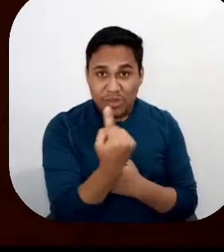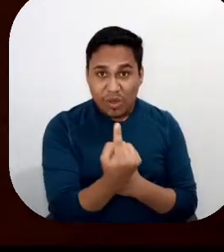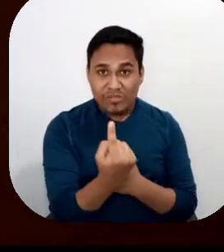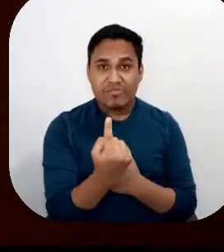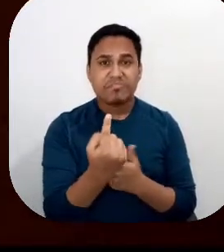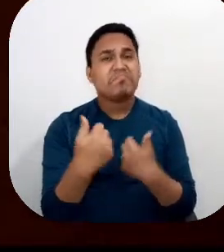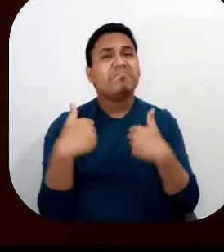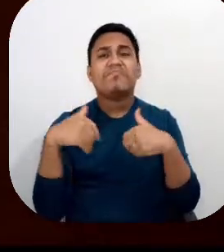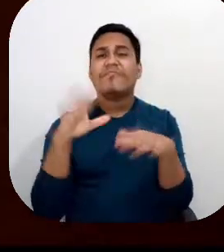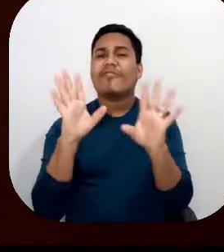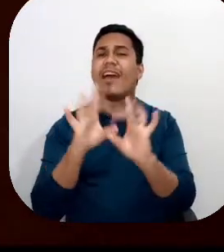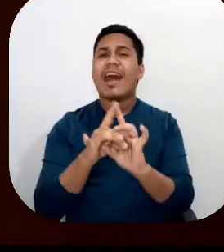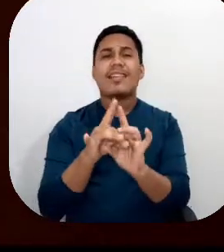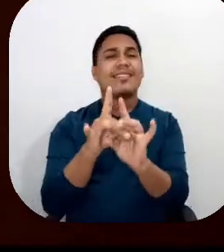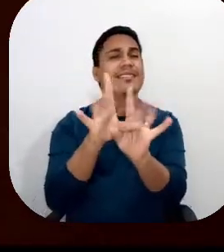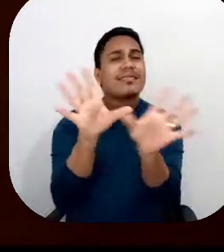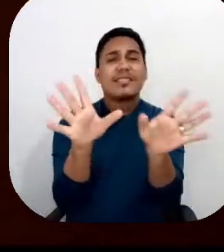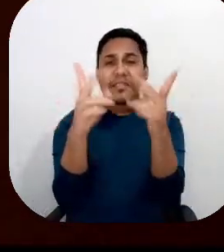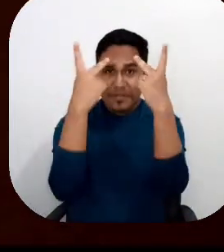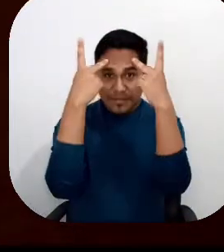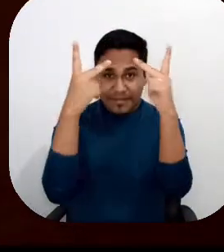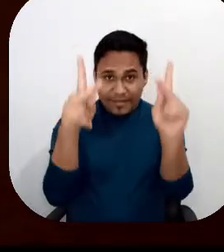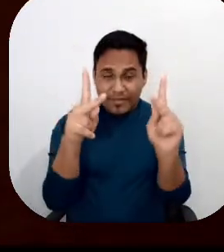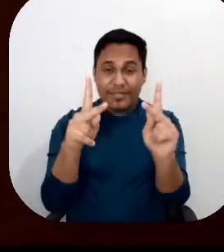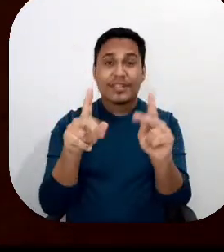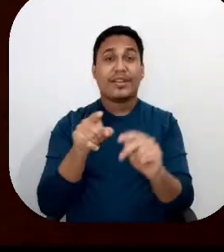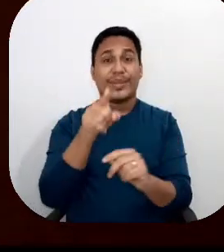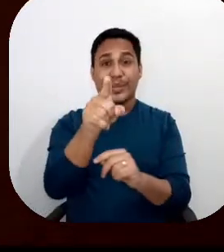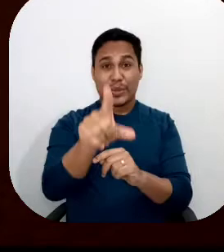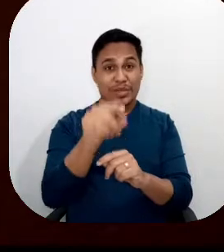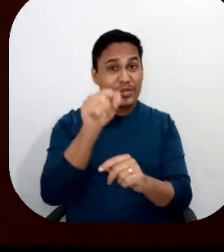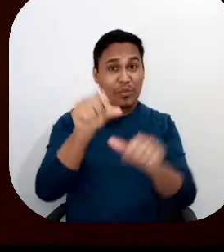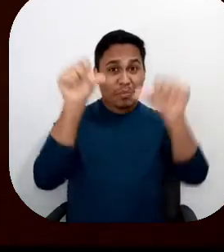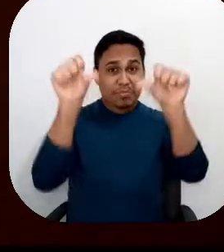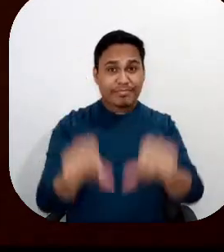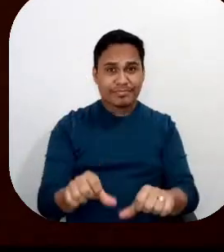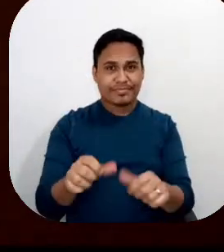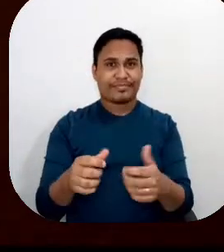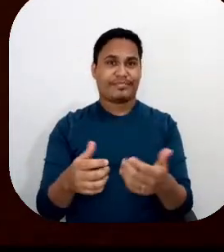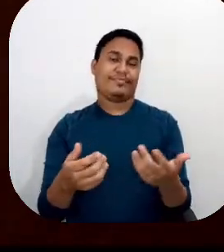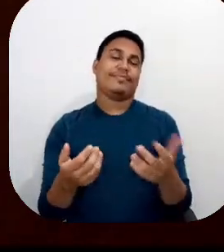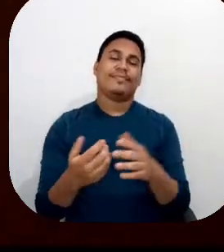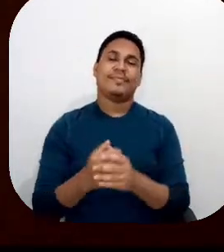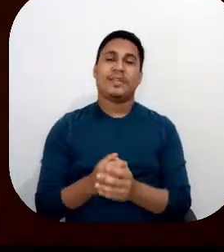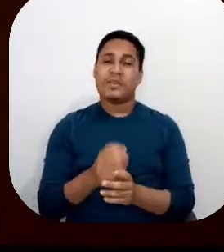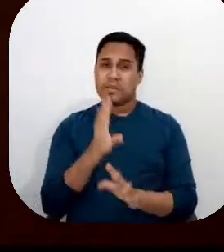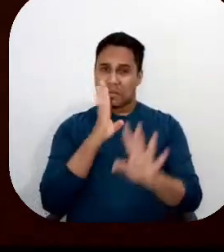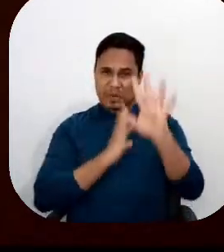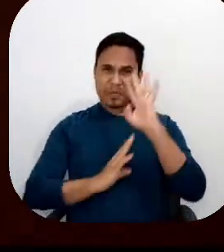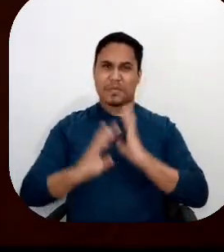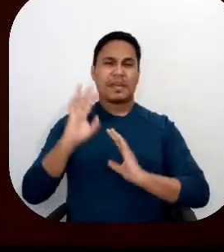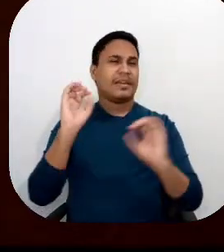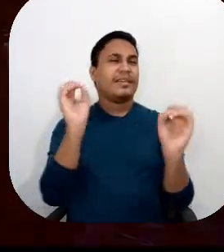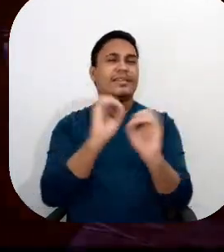só? Fique. Fique com essa escolha falida e não me critique.